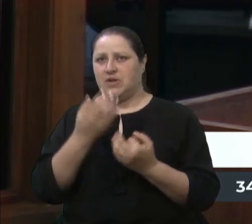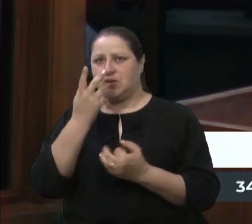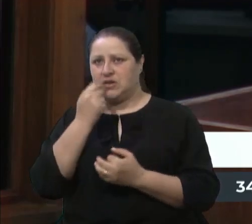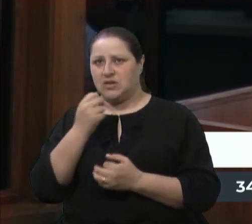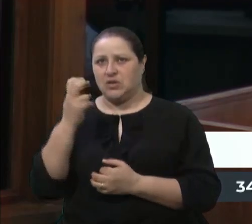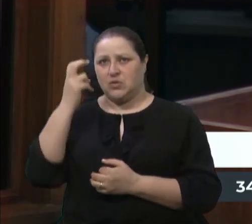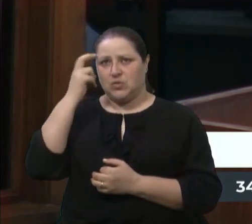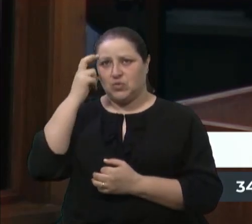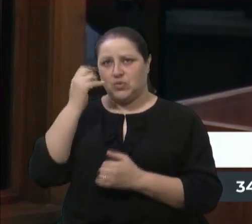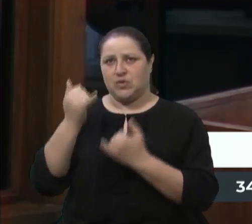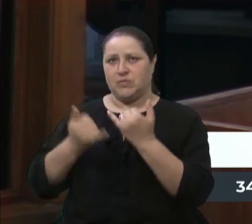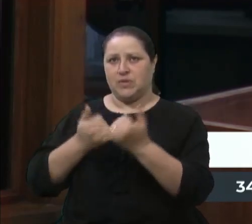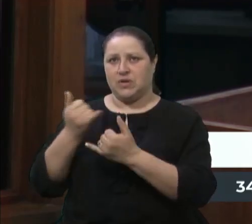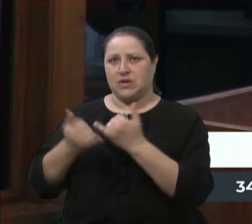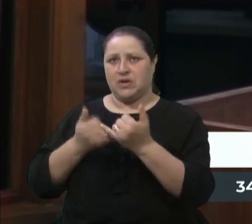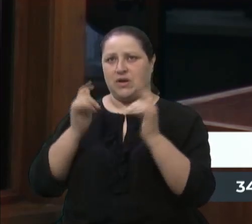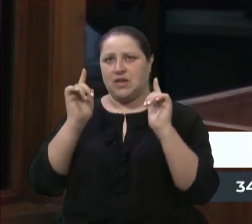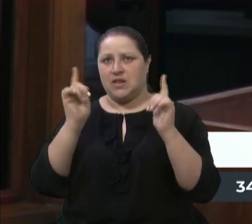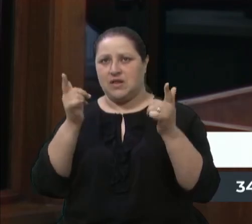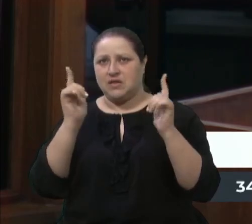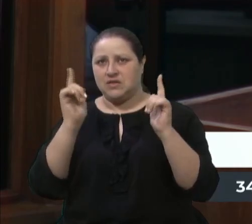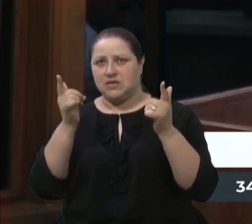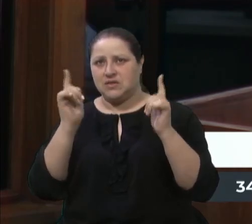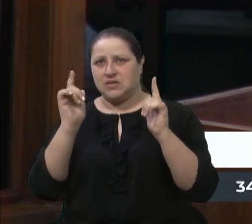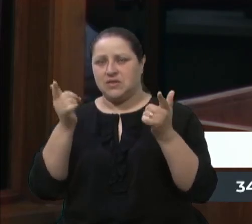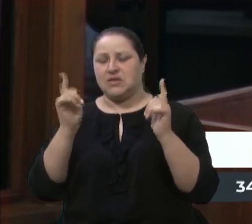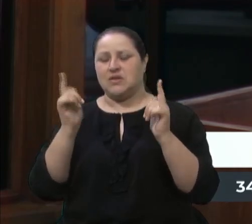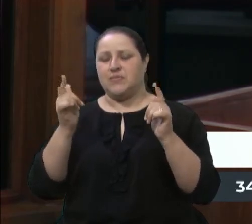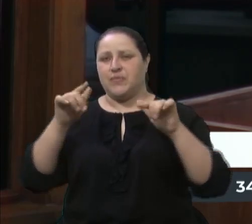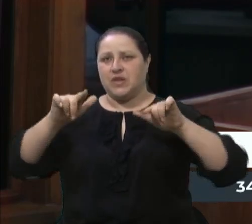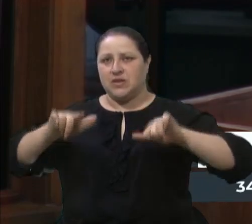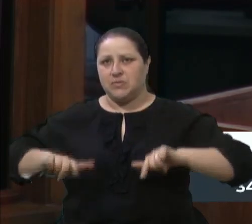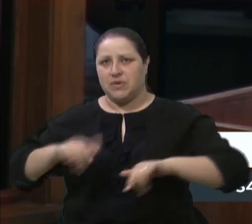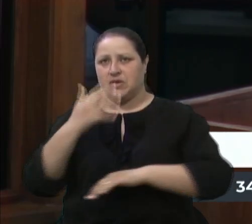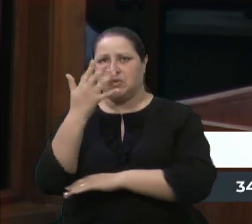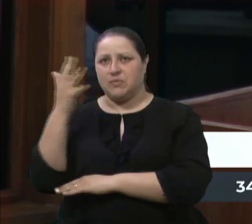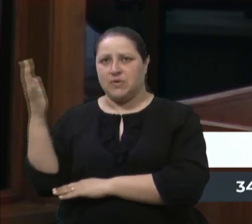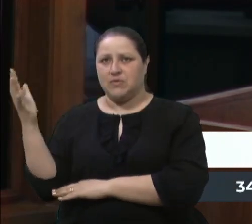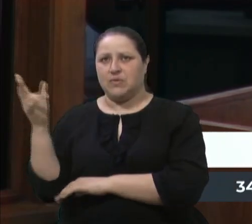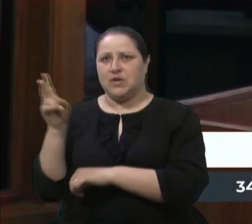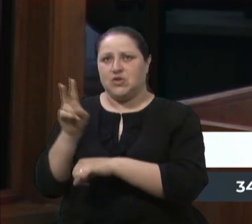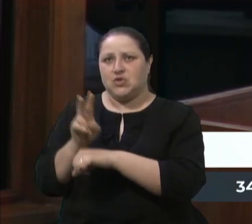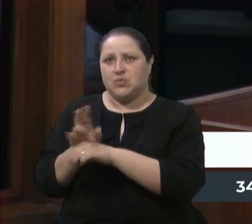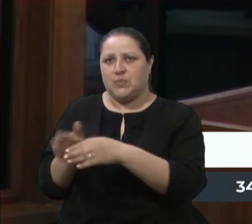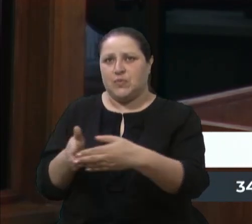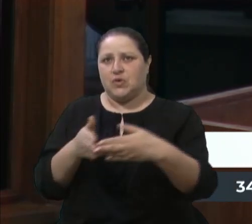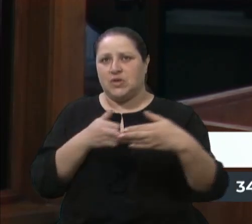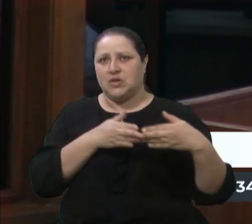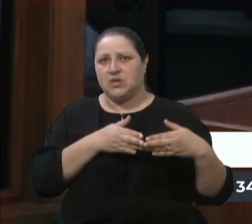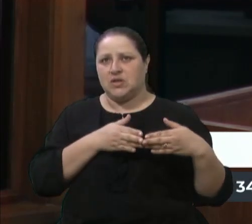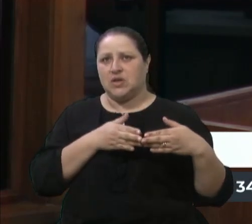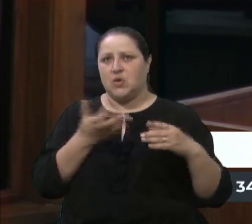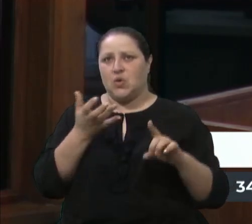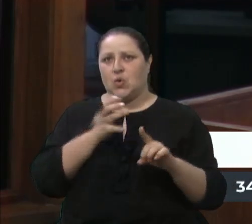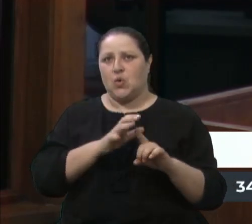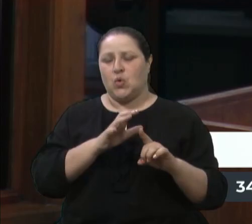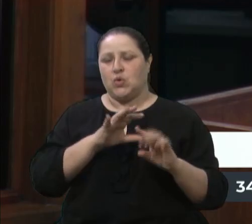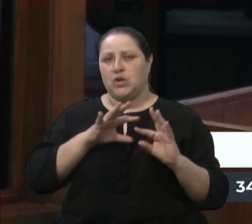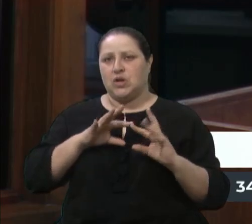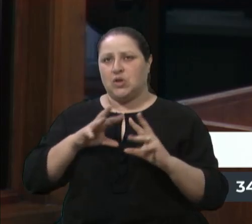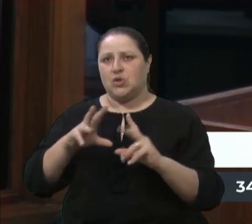cultura, o brincar, o lazer, o espaço, o meio ambiente, como a proteção contra qualquer forma